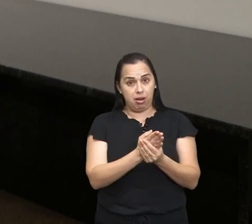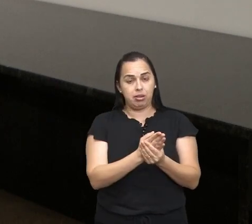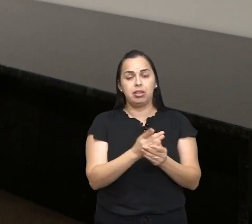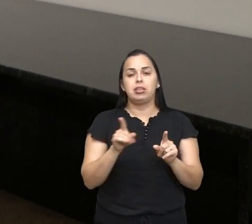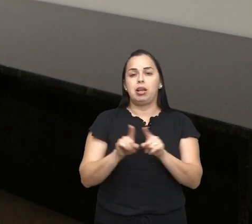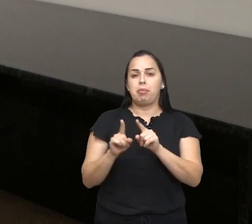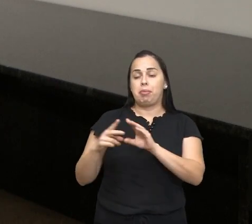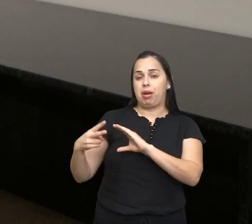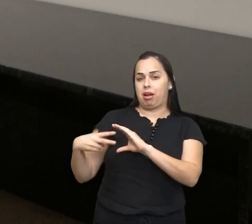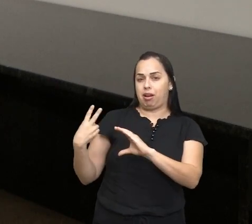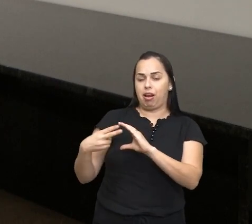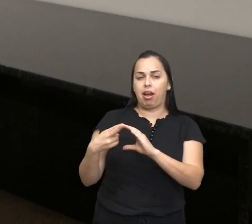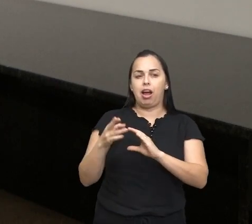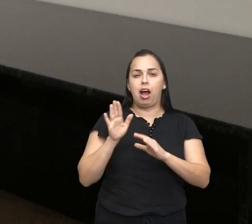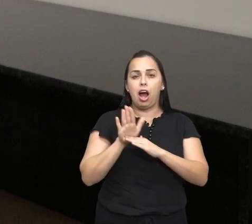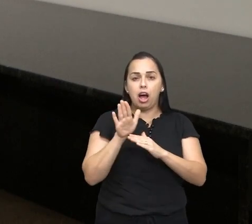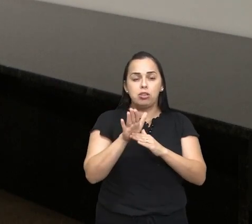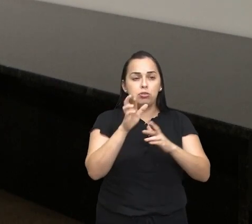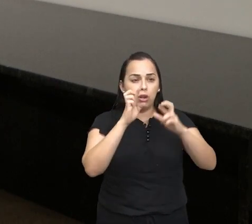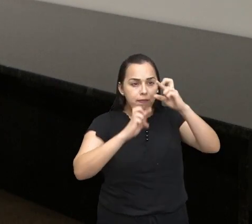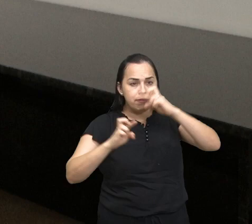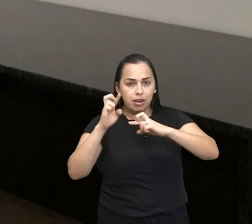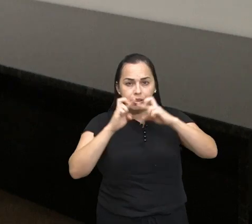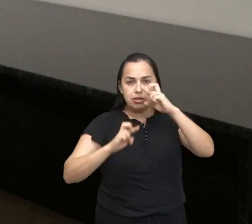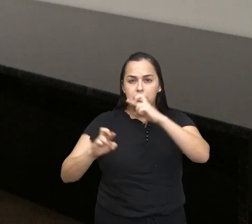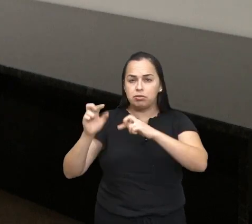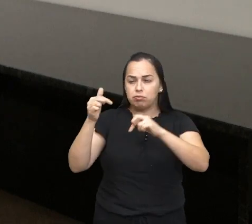Câmara Municipal, através de divulgações,